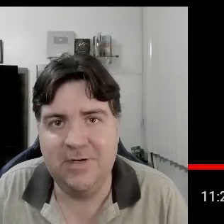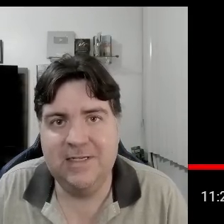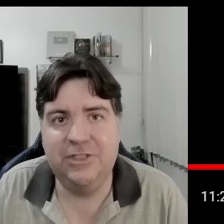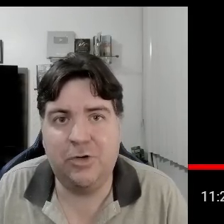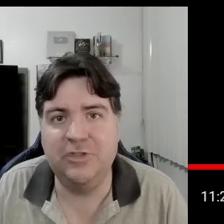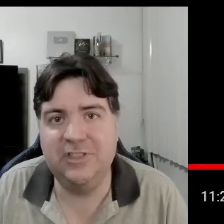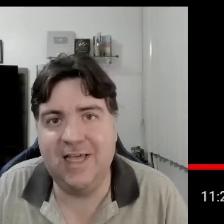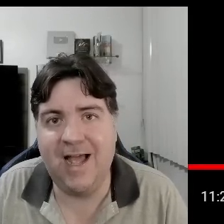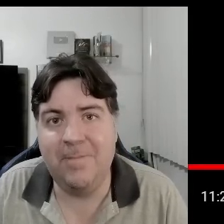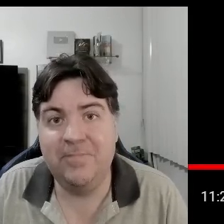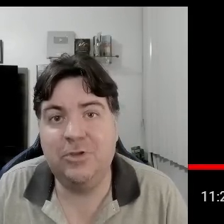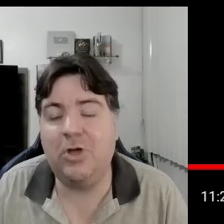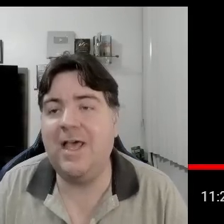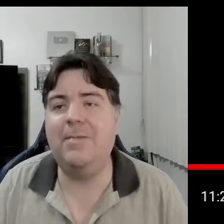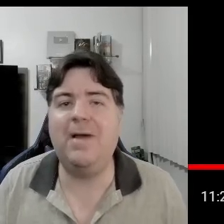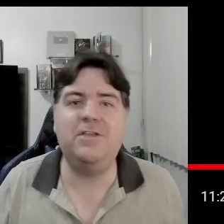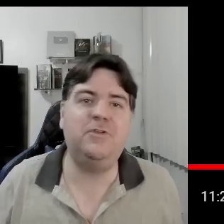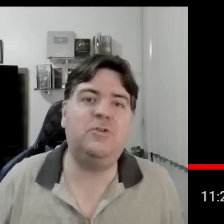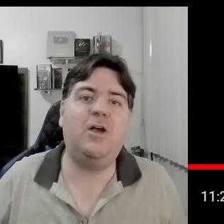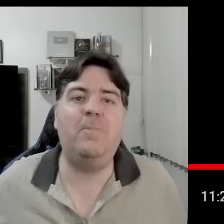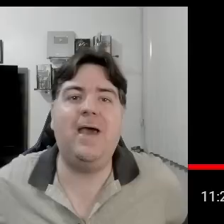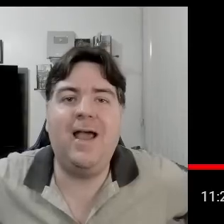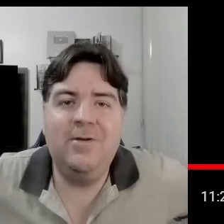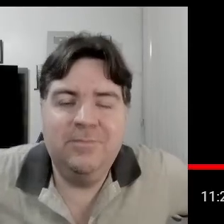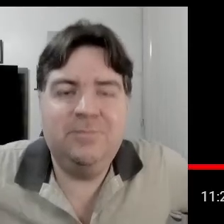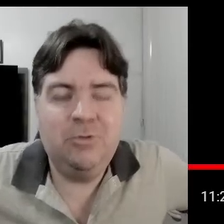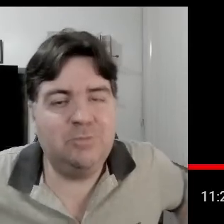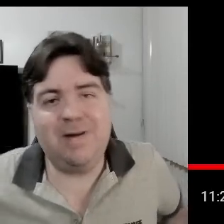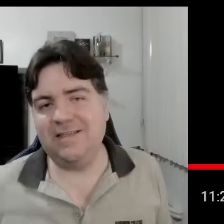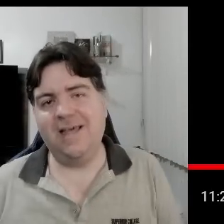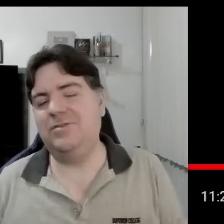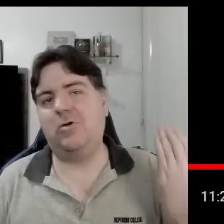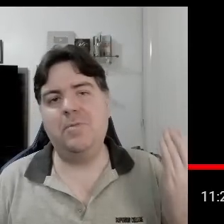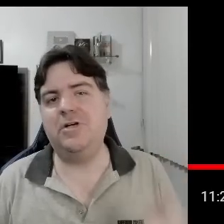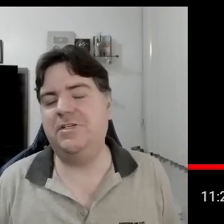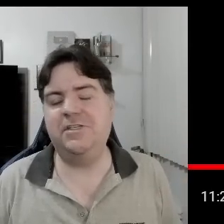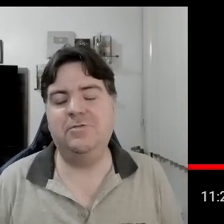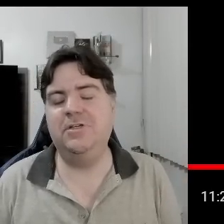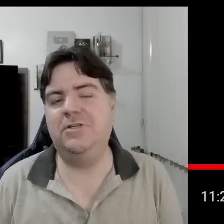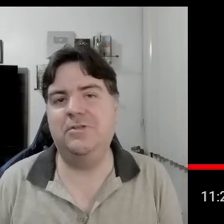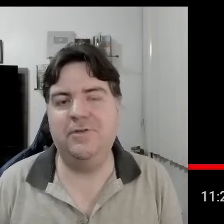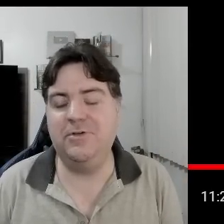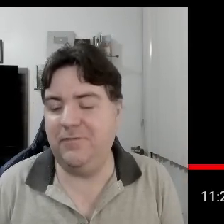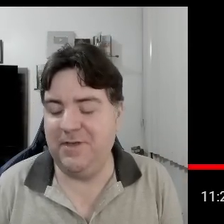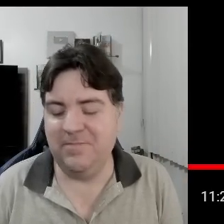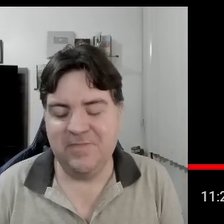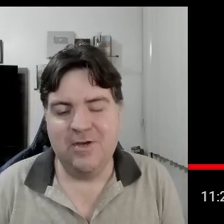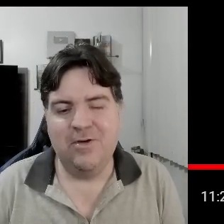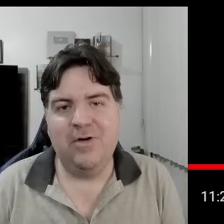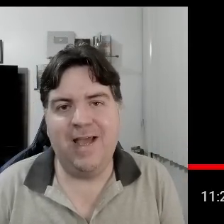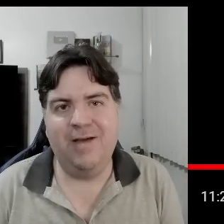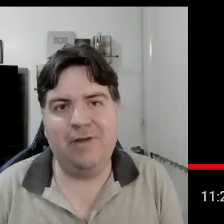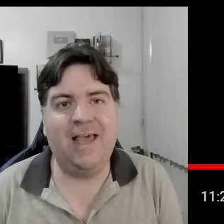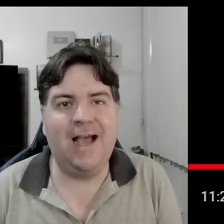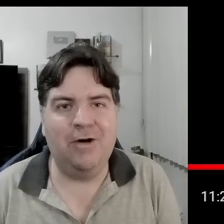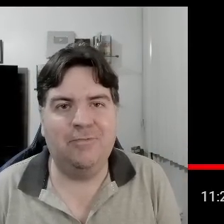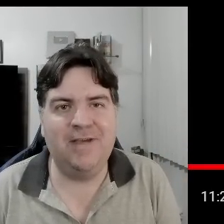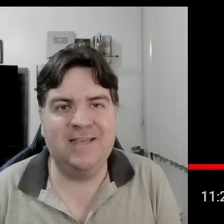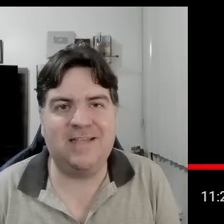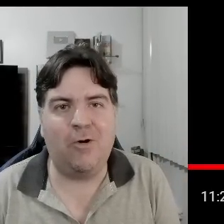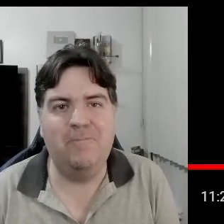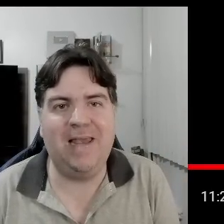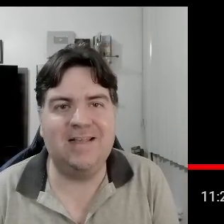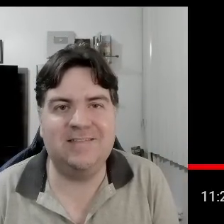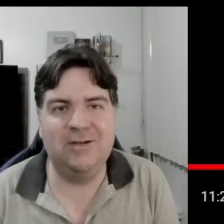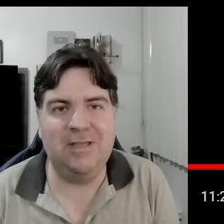direção de considerar, tornaria mais difícil recuperar os brasileiros, né, como eu já disse no início do vídeo. Enfim, foi legal ver